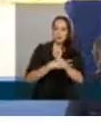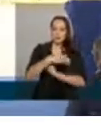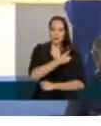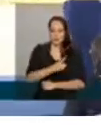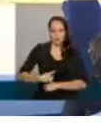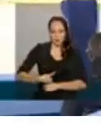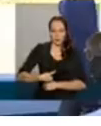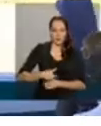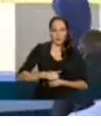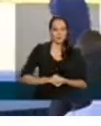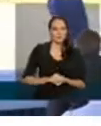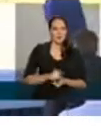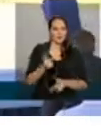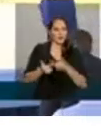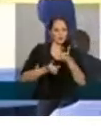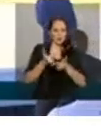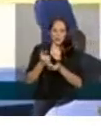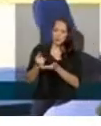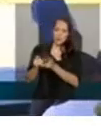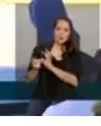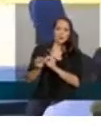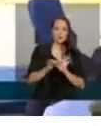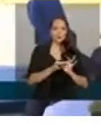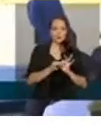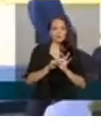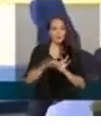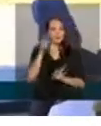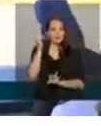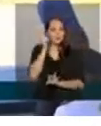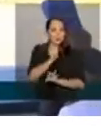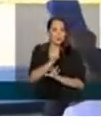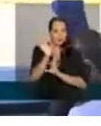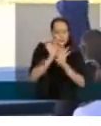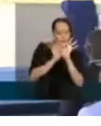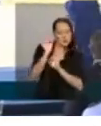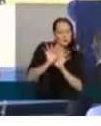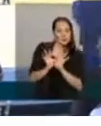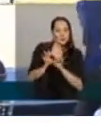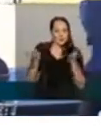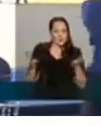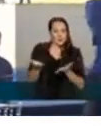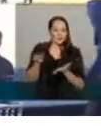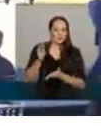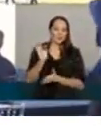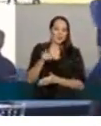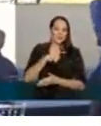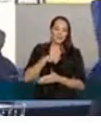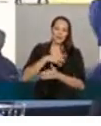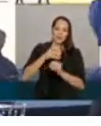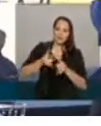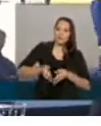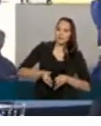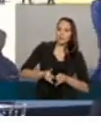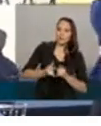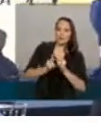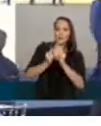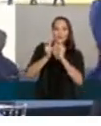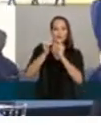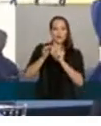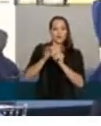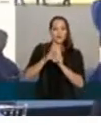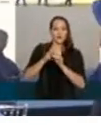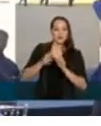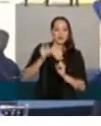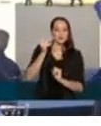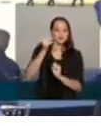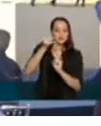época, que trabalharam em conjuntos para a implantação desse equipamento, que hoje encontra-se sobre a sua torre, à nossa frente, protegido